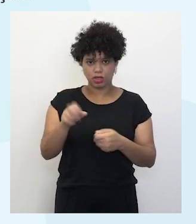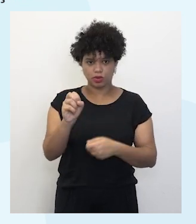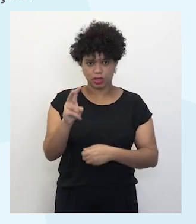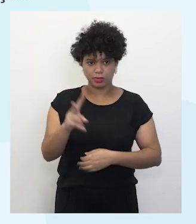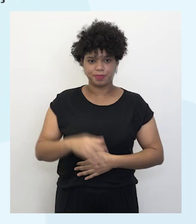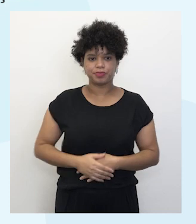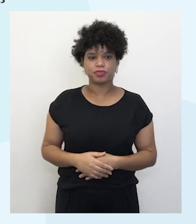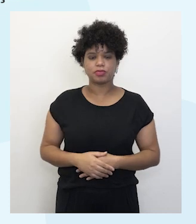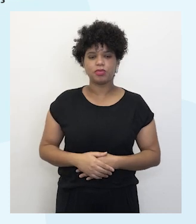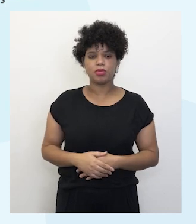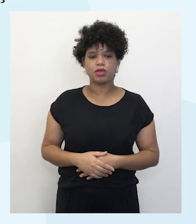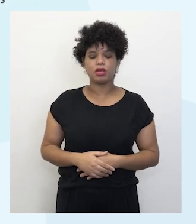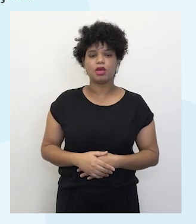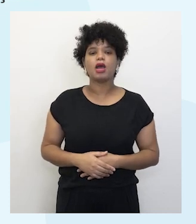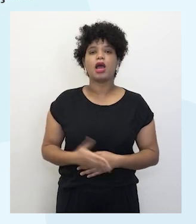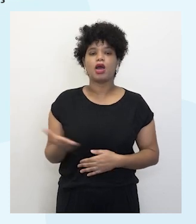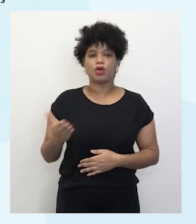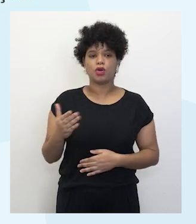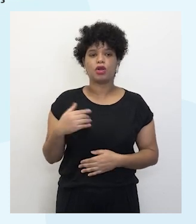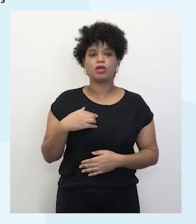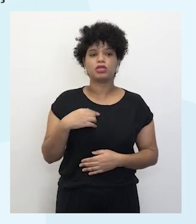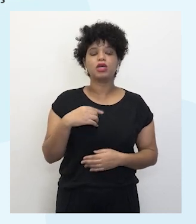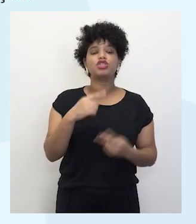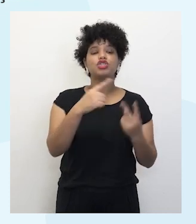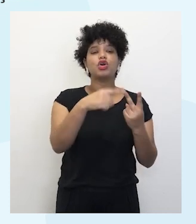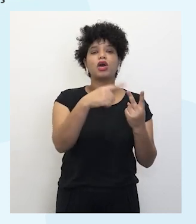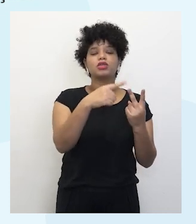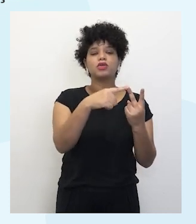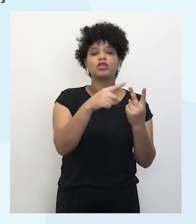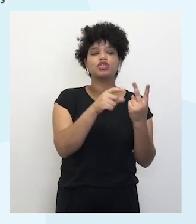Então, a raiz quadrada... Aí, a raiz quadrada de 81